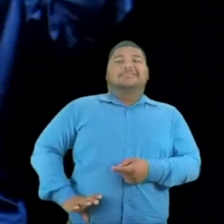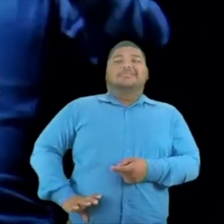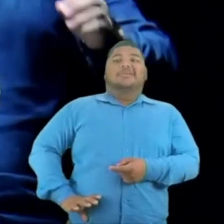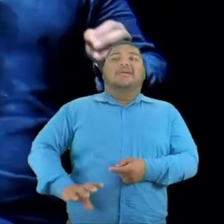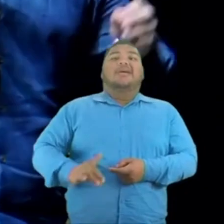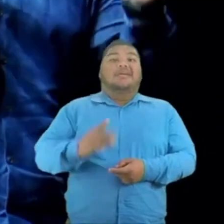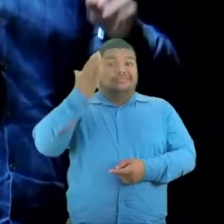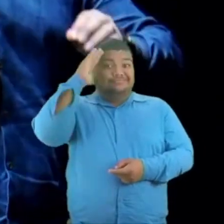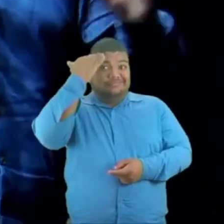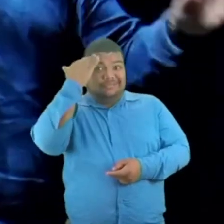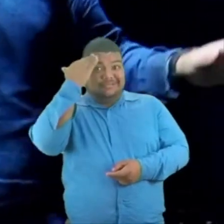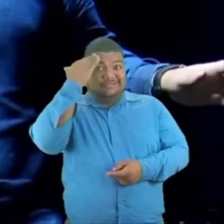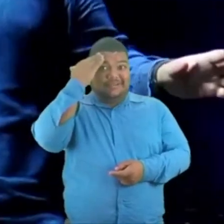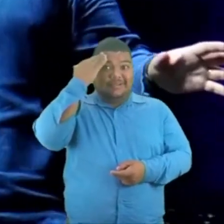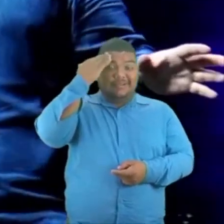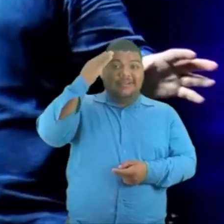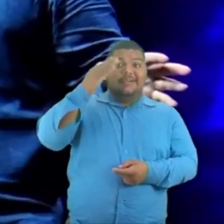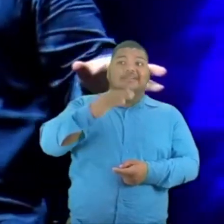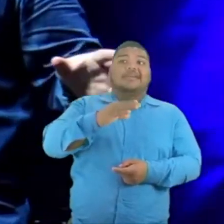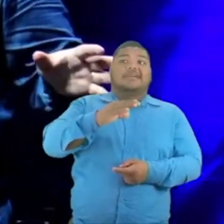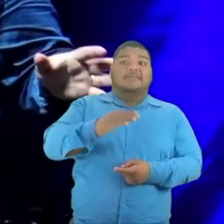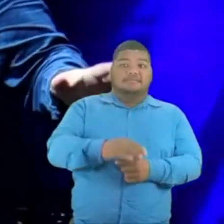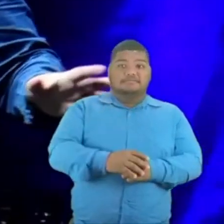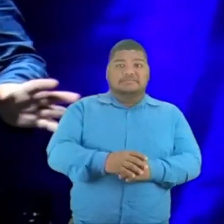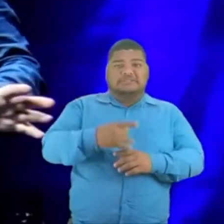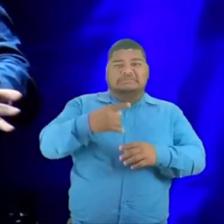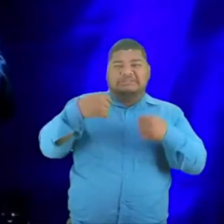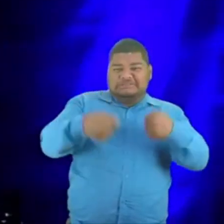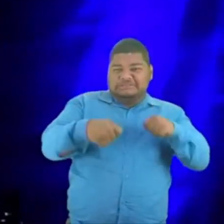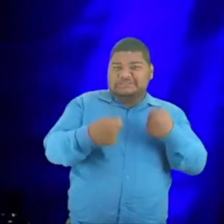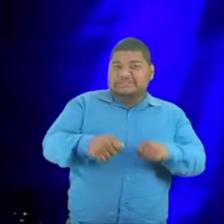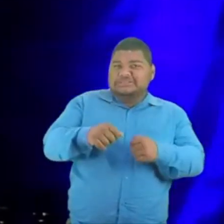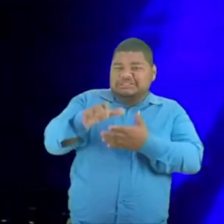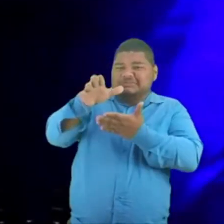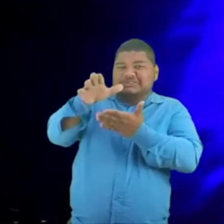entenda e aprenda a depender somente dele. E pronto.